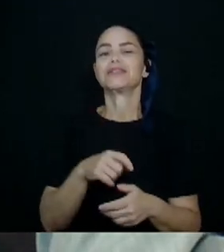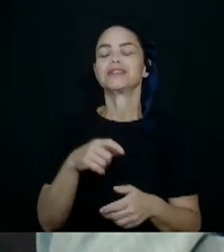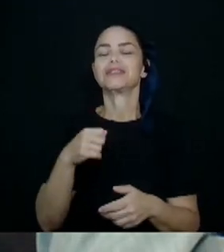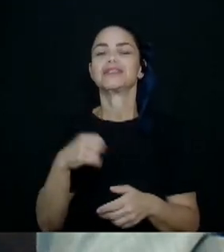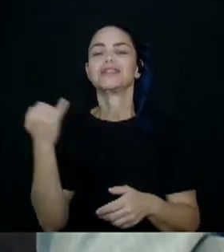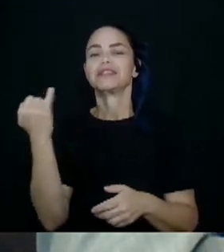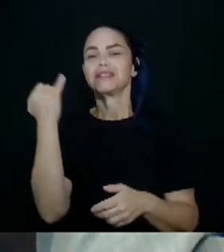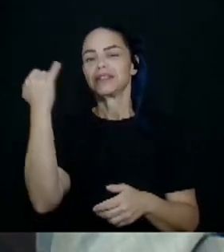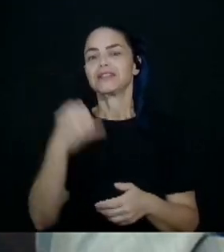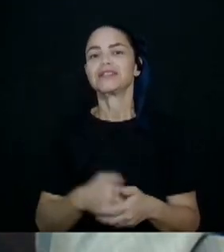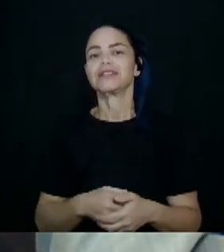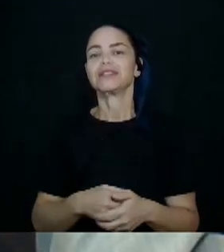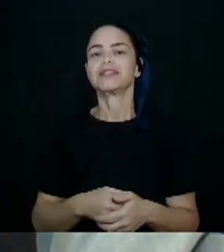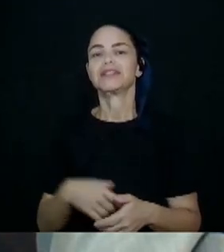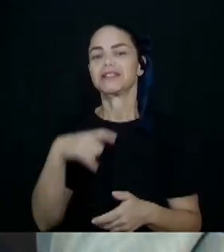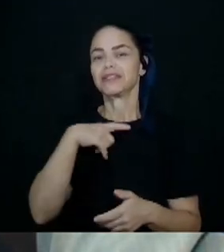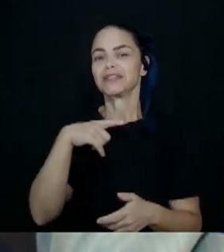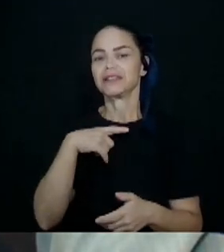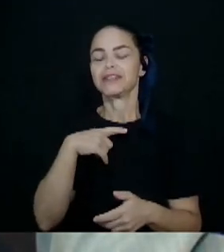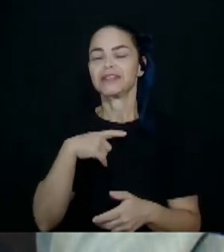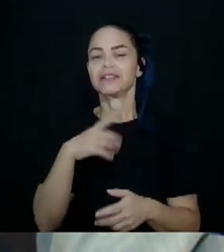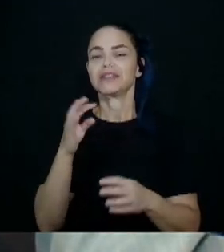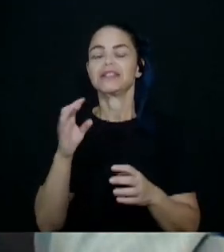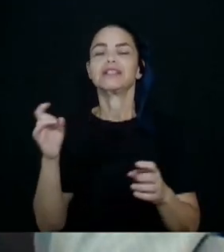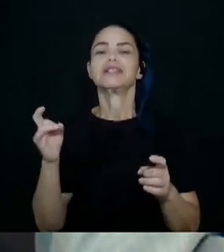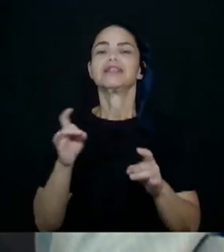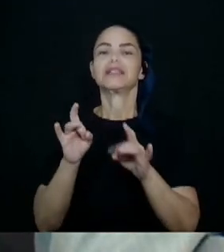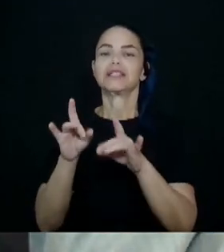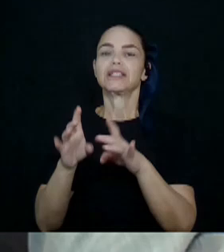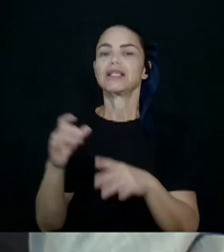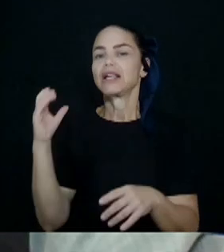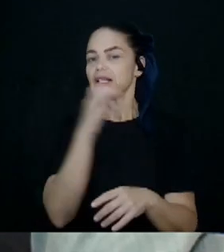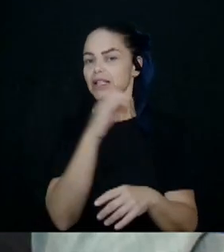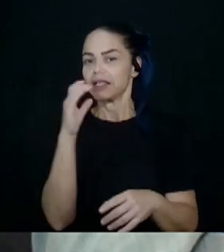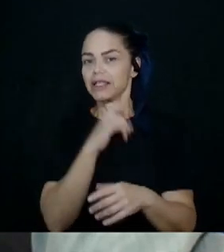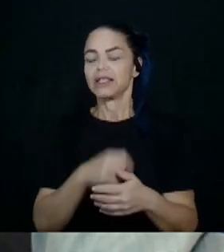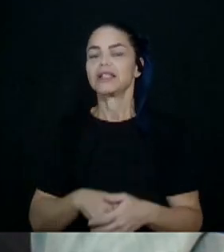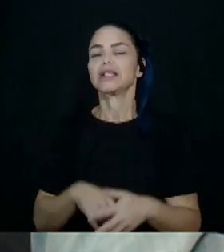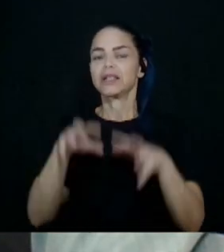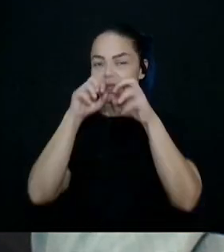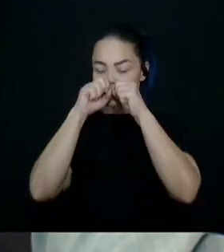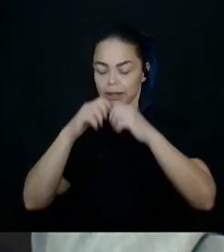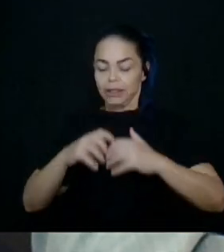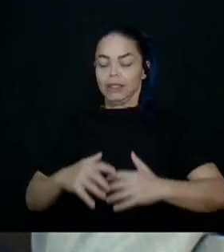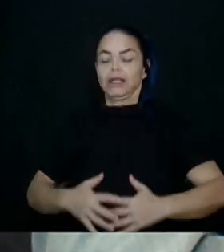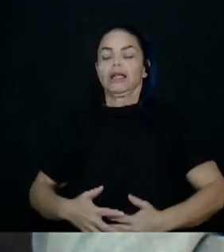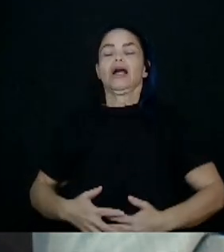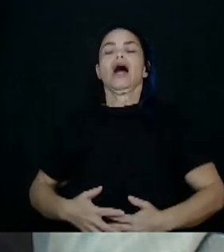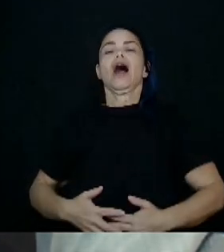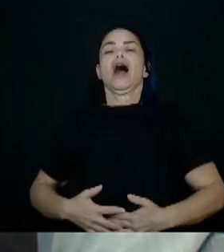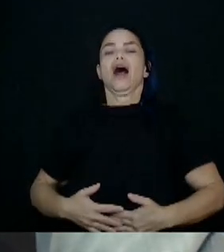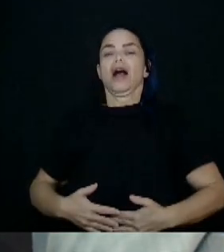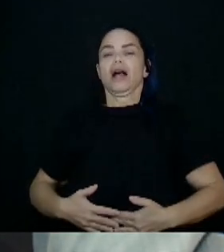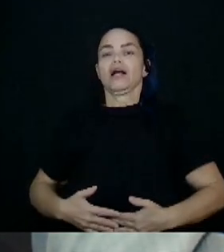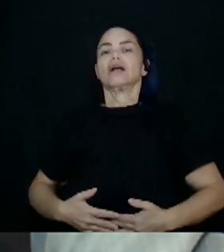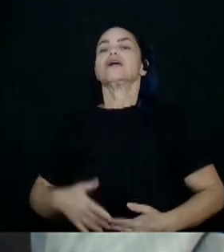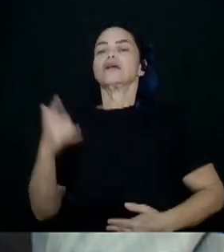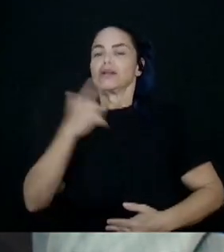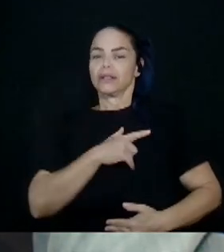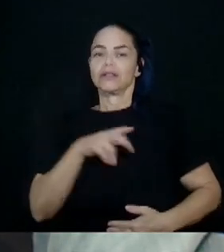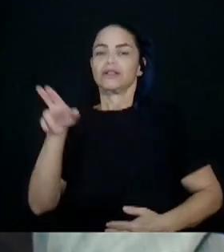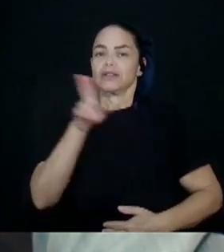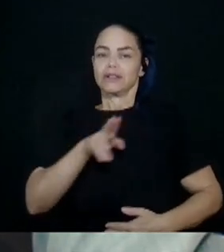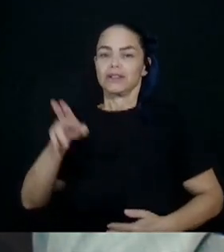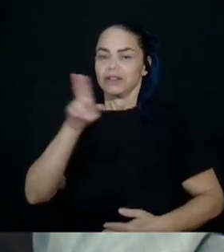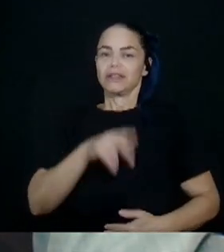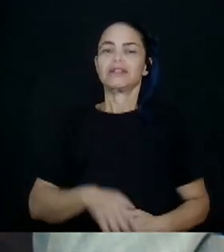importante ter essas técnicas rápidas, é importante saber técnicas de respiração, que dá para você utilizar